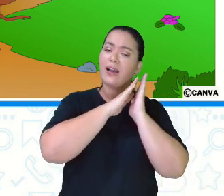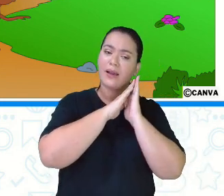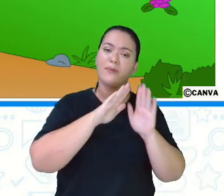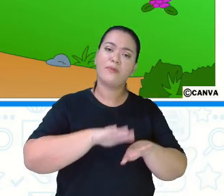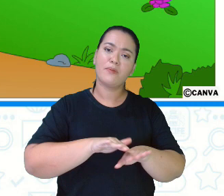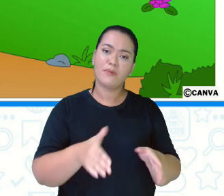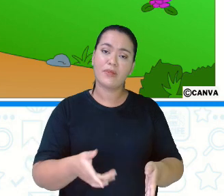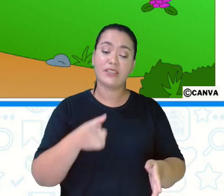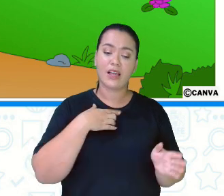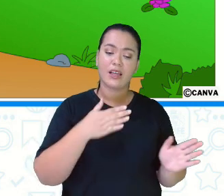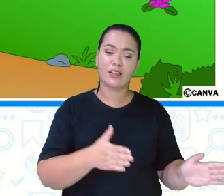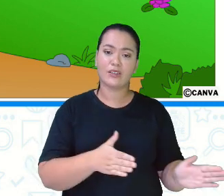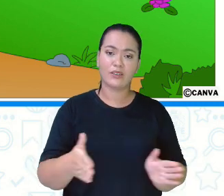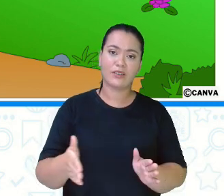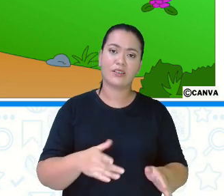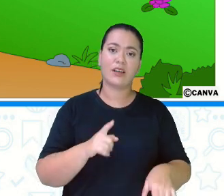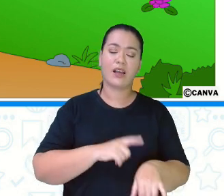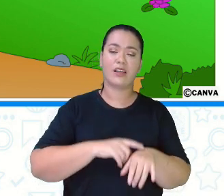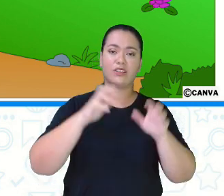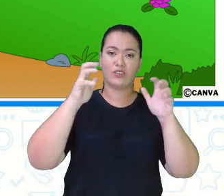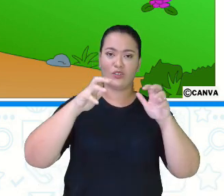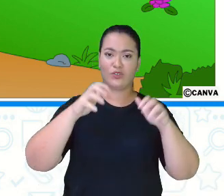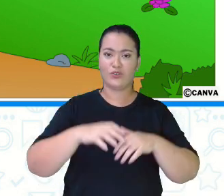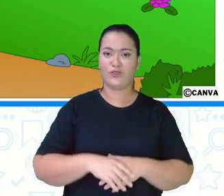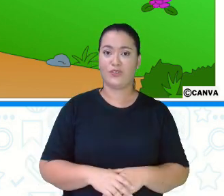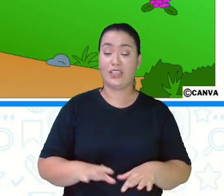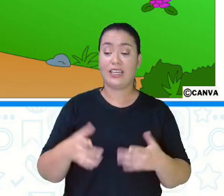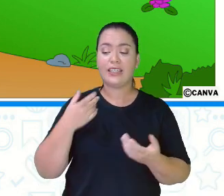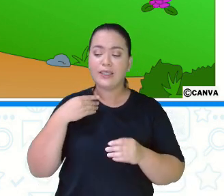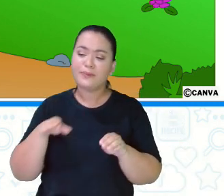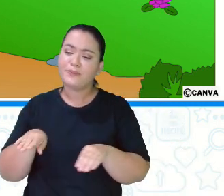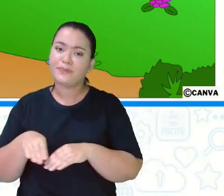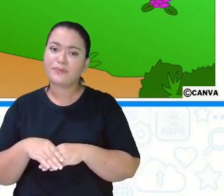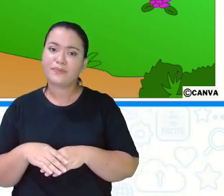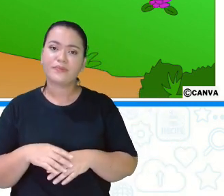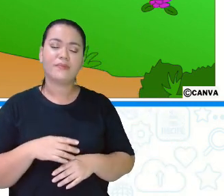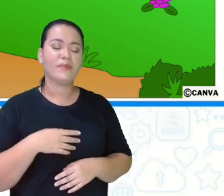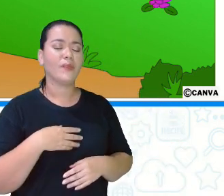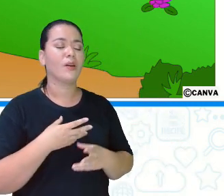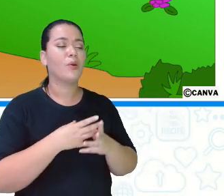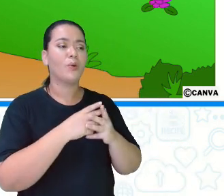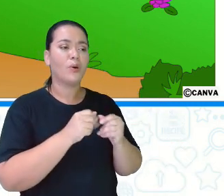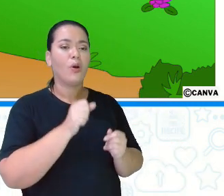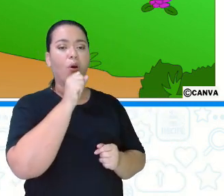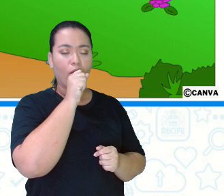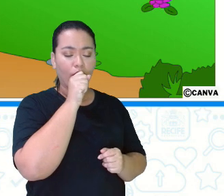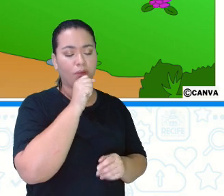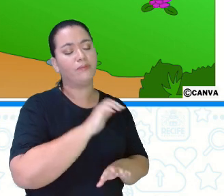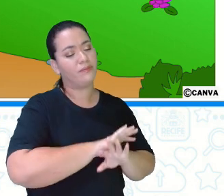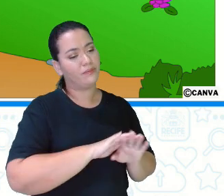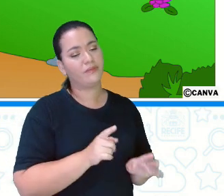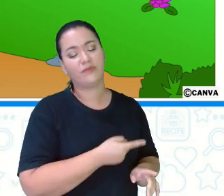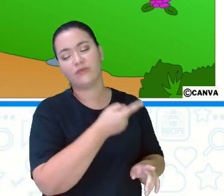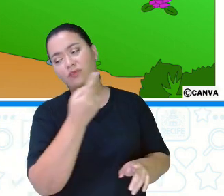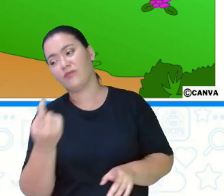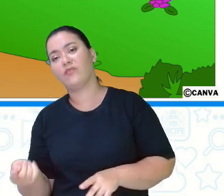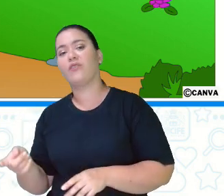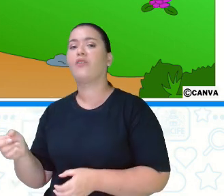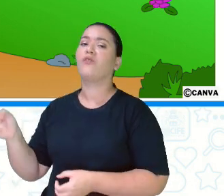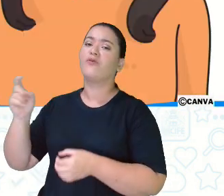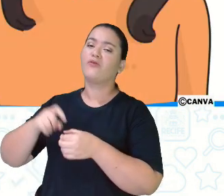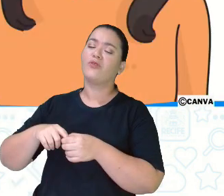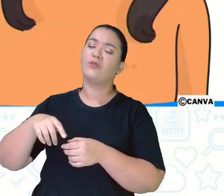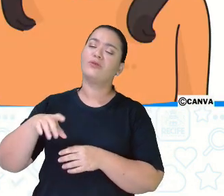mesa durante todo o mau tempo. A cigarra entrou, sarou da tosse e voltou a ser a